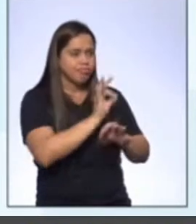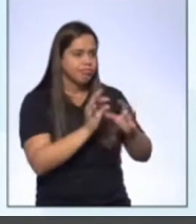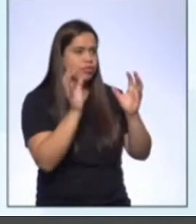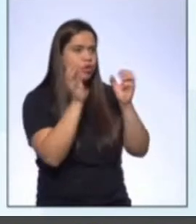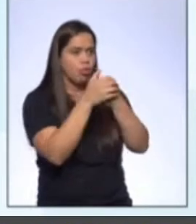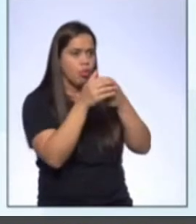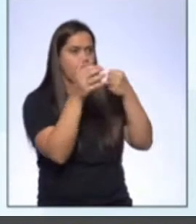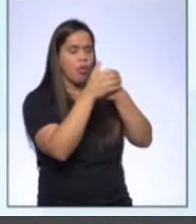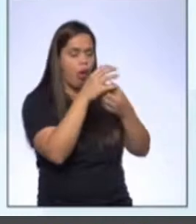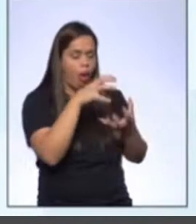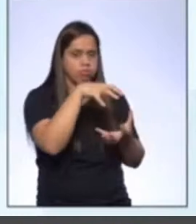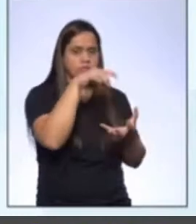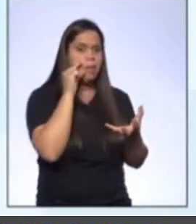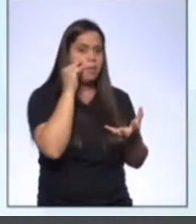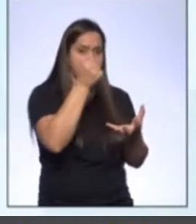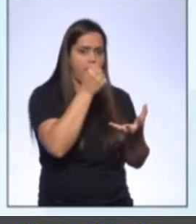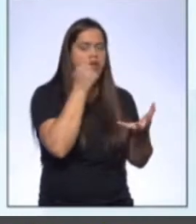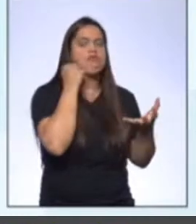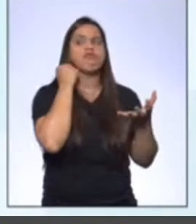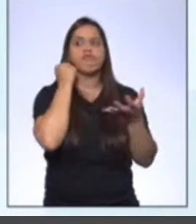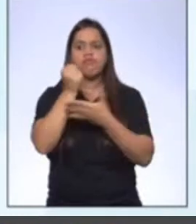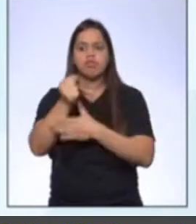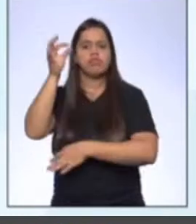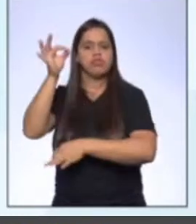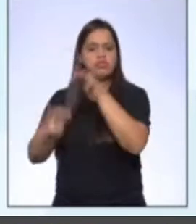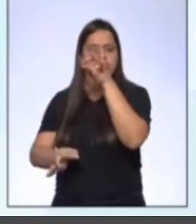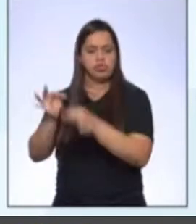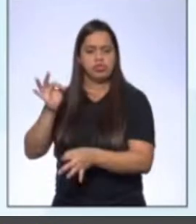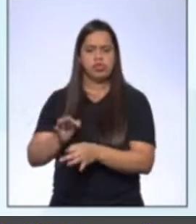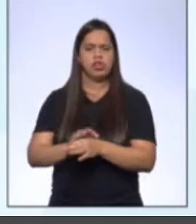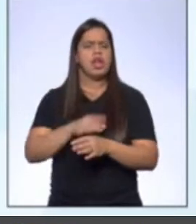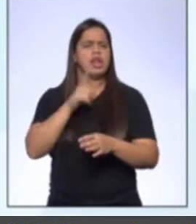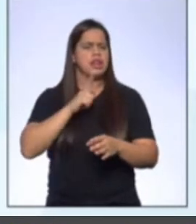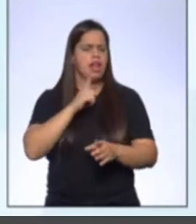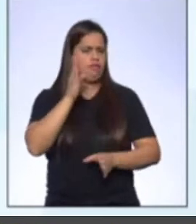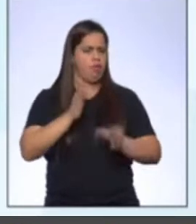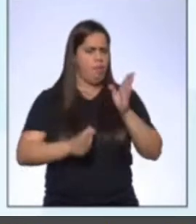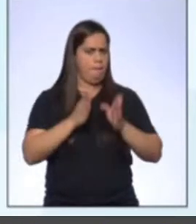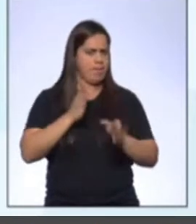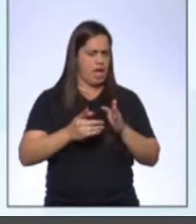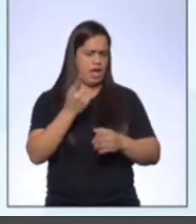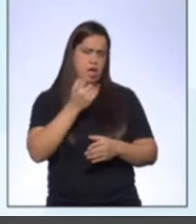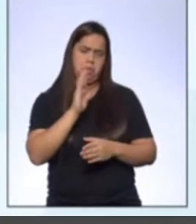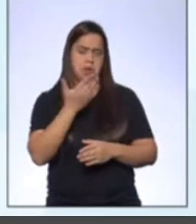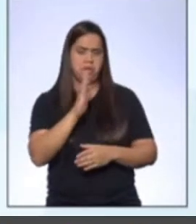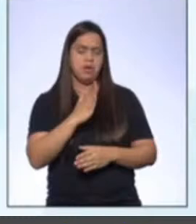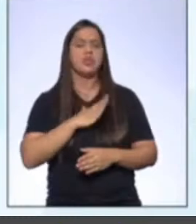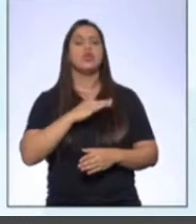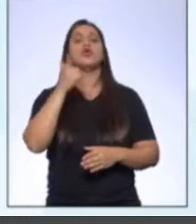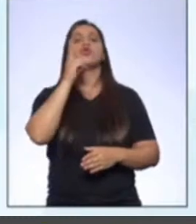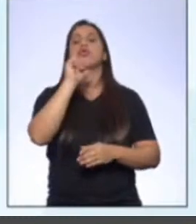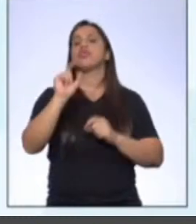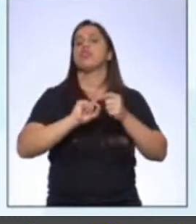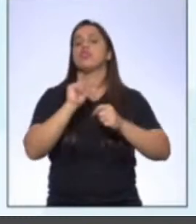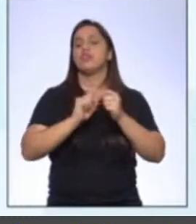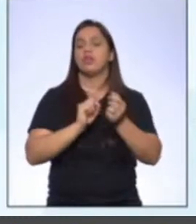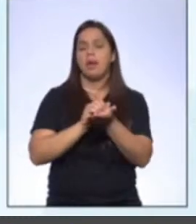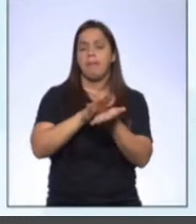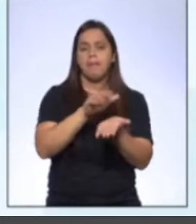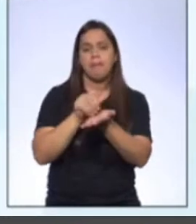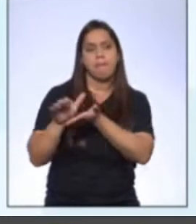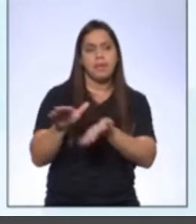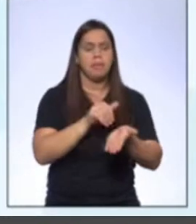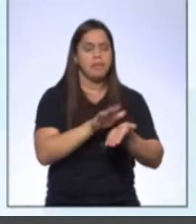colmeias. Durante um período, ele conseguiu afugentar o animal com medidas como comprar um gerador e iluminar